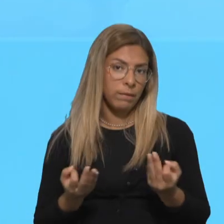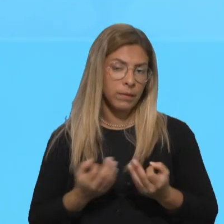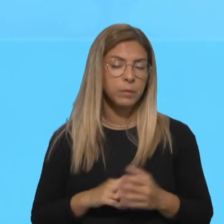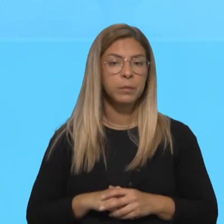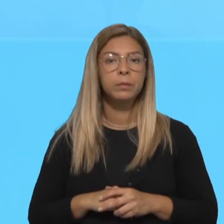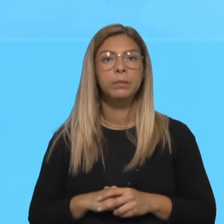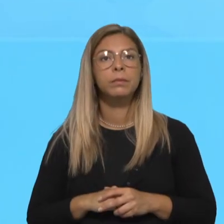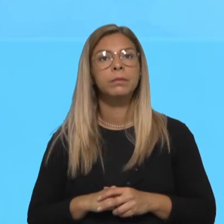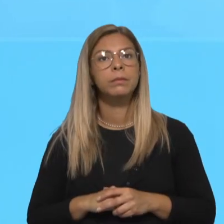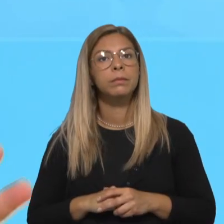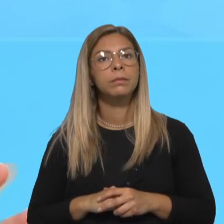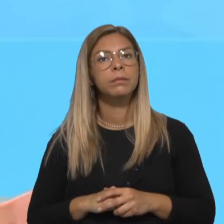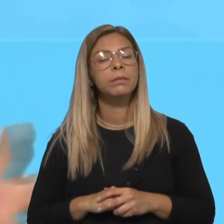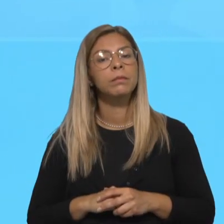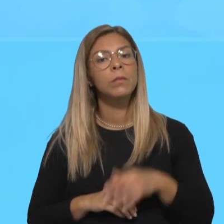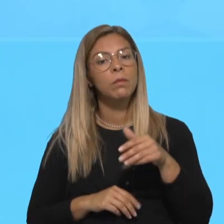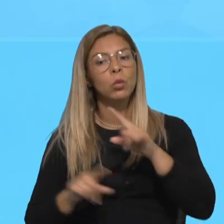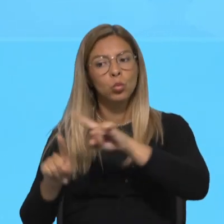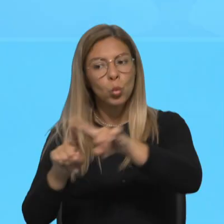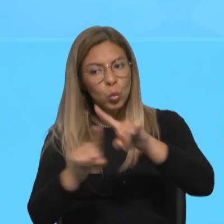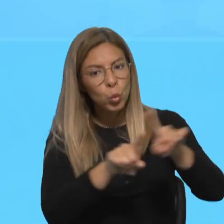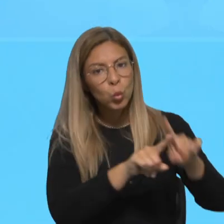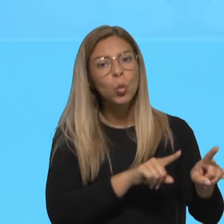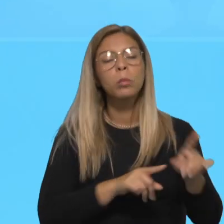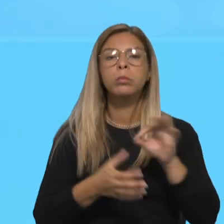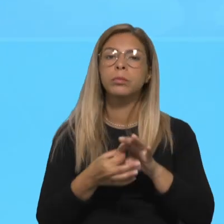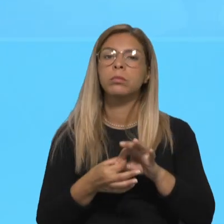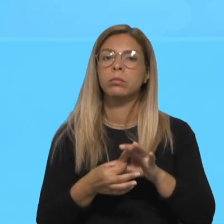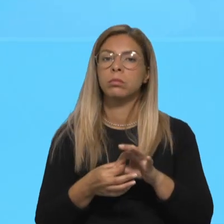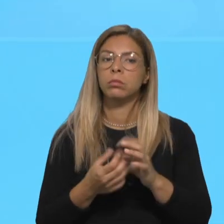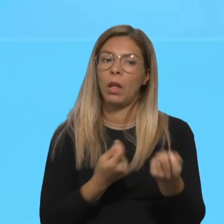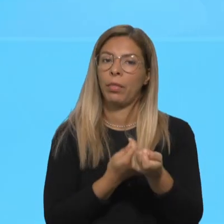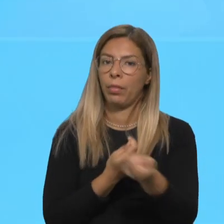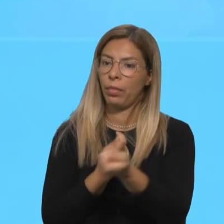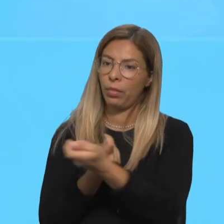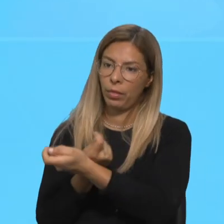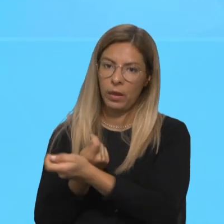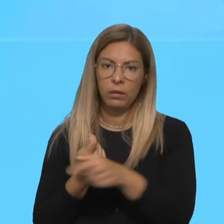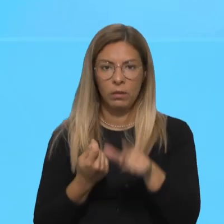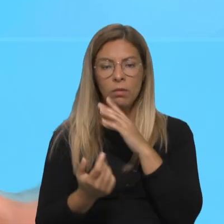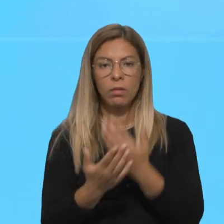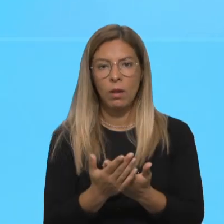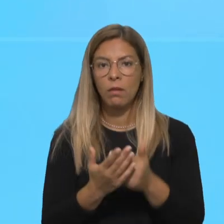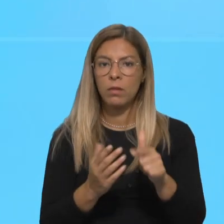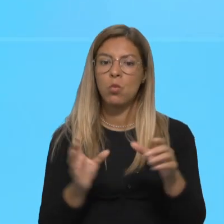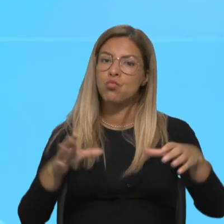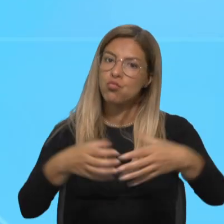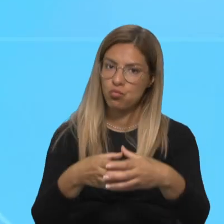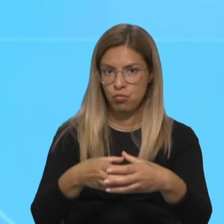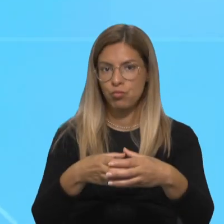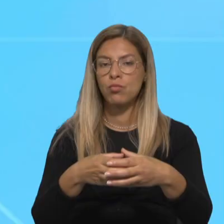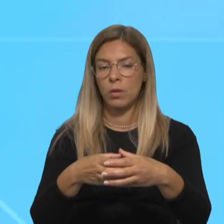formas, poderíamos dizer diferentes, mas que se aproximam muito nesta pertença à comunidade, à grande comunidade